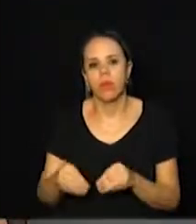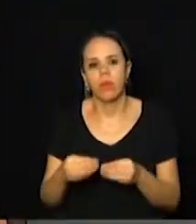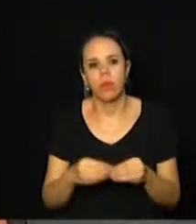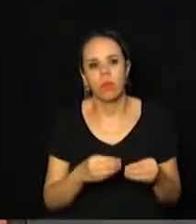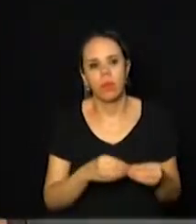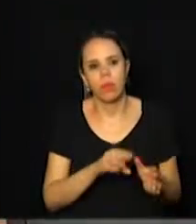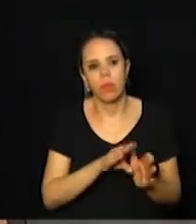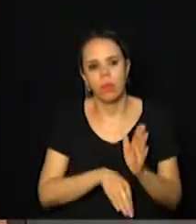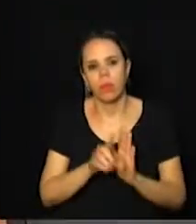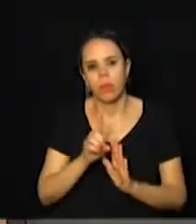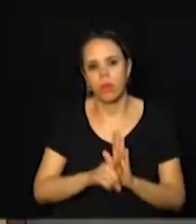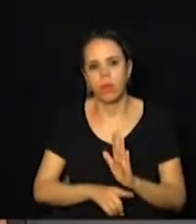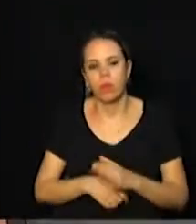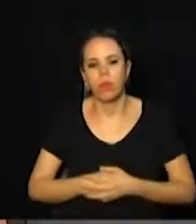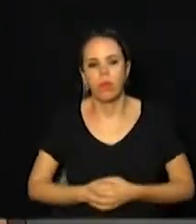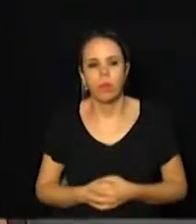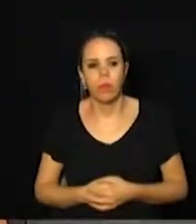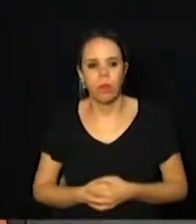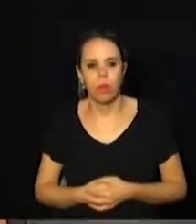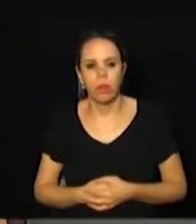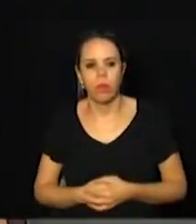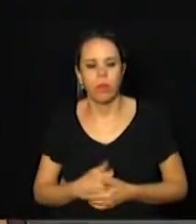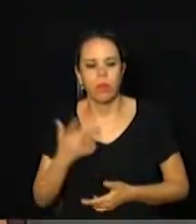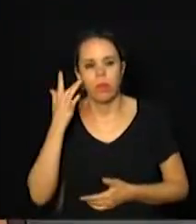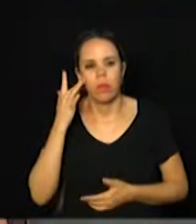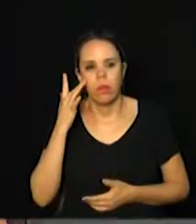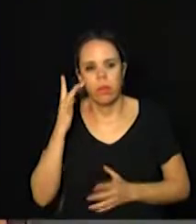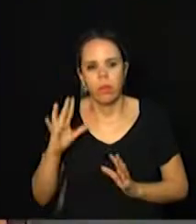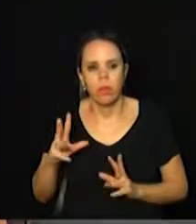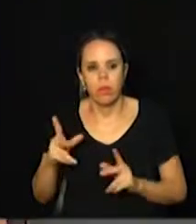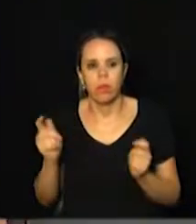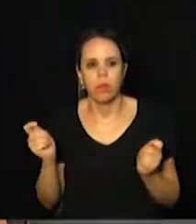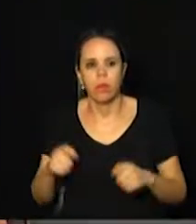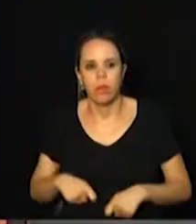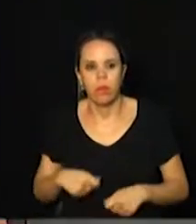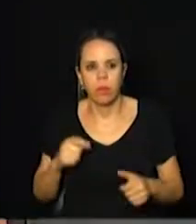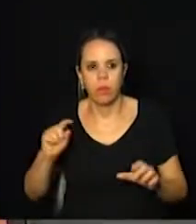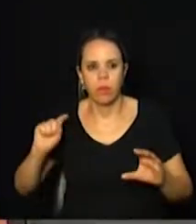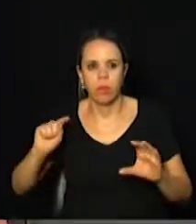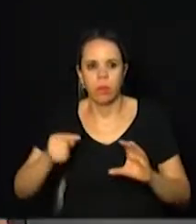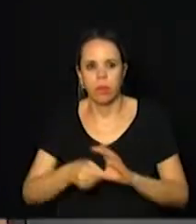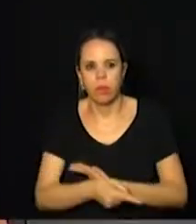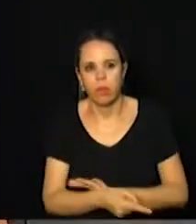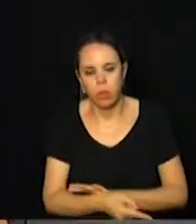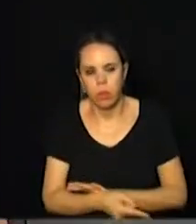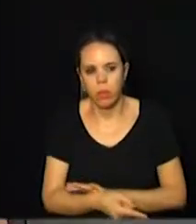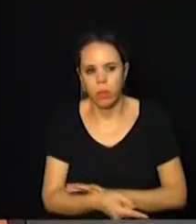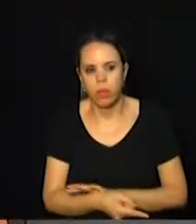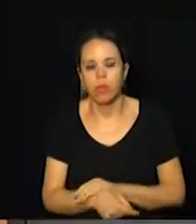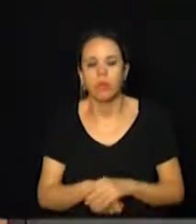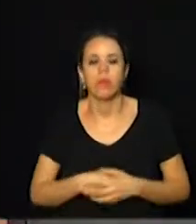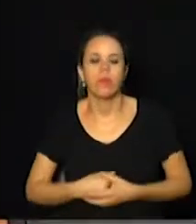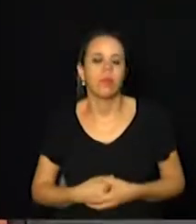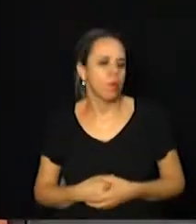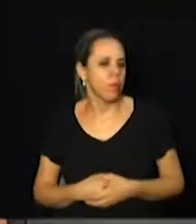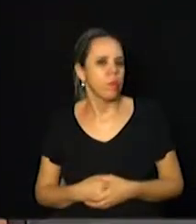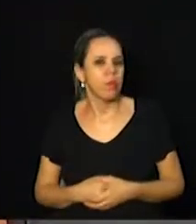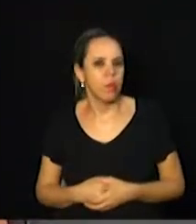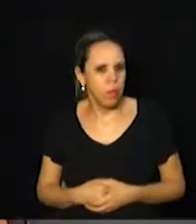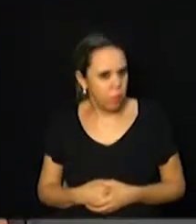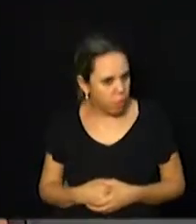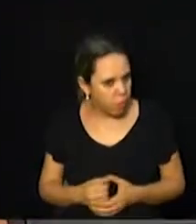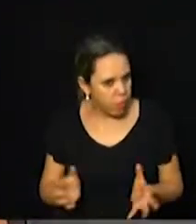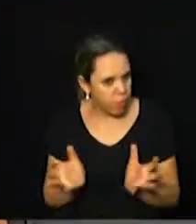retiradas de direitos enfim e acho que tudo isso nós podemos aprofundar através dessa